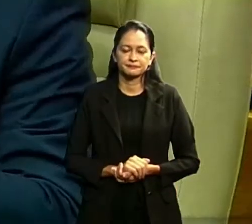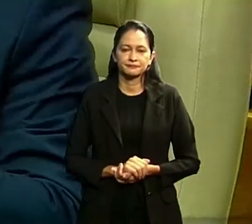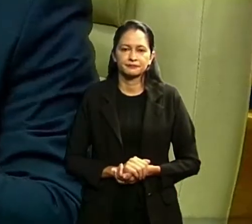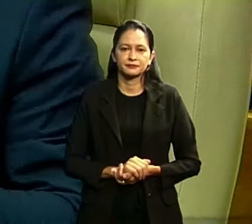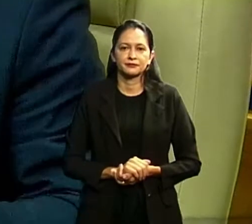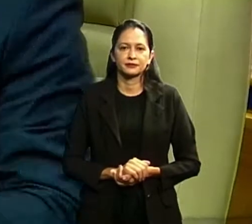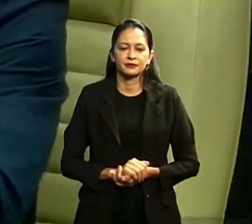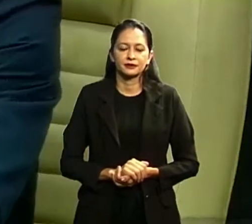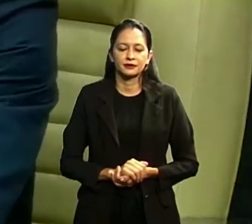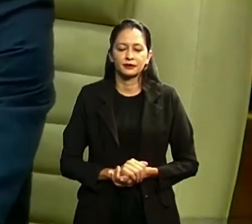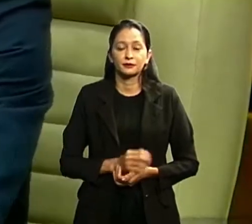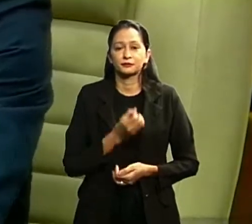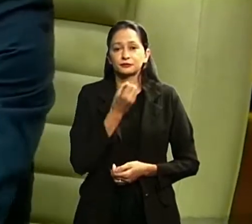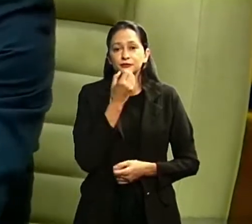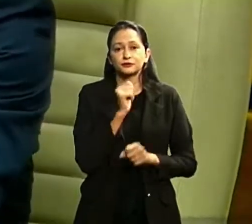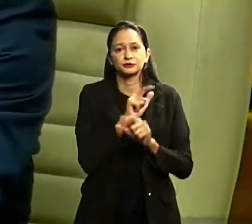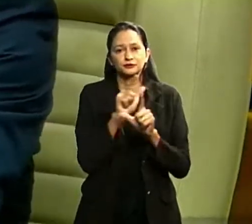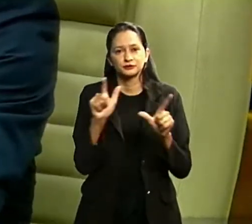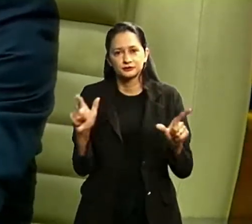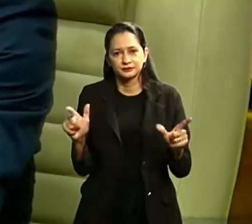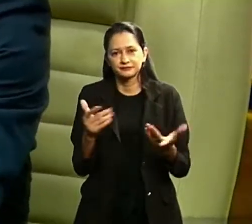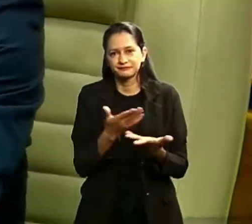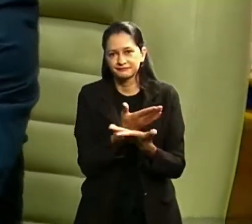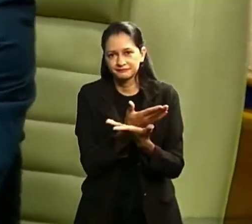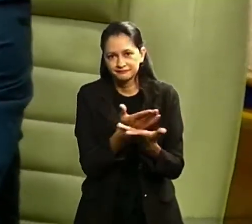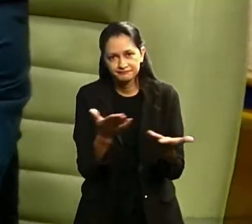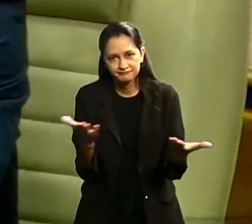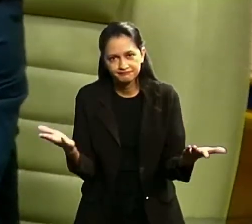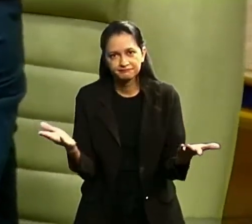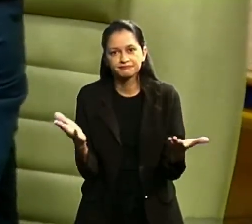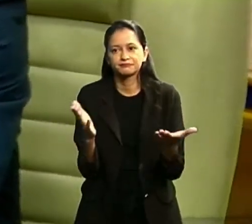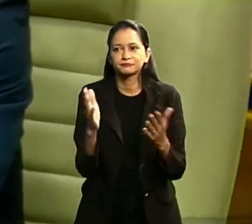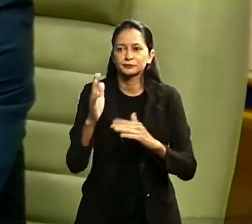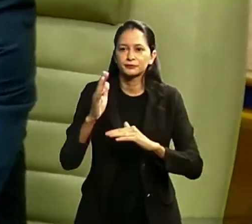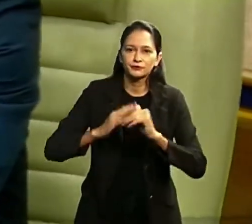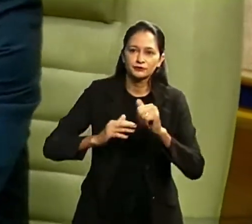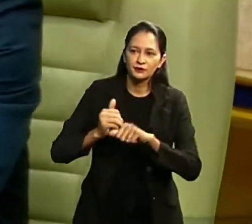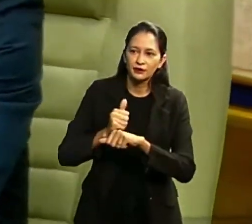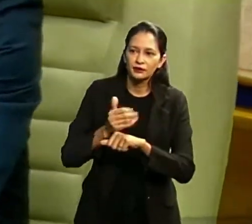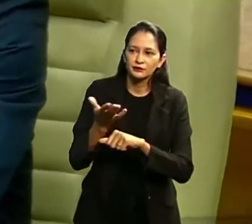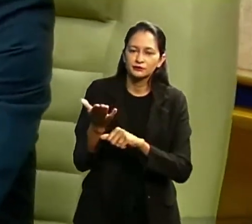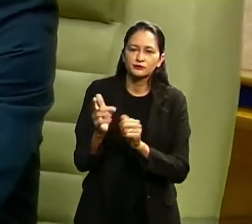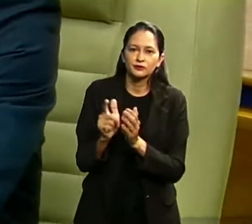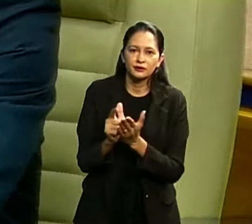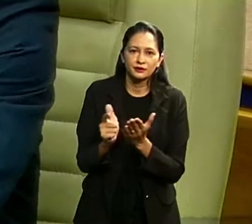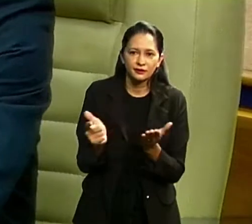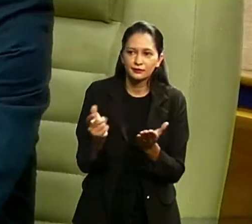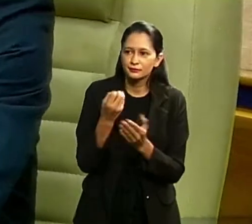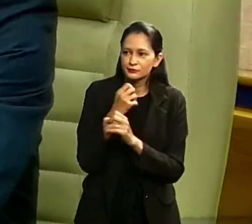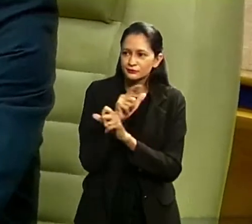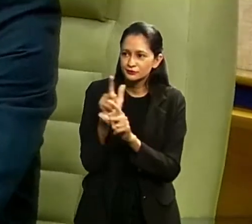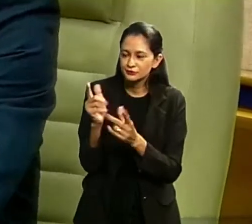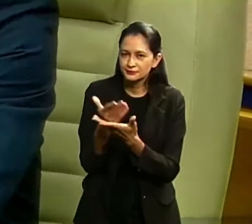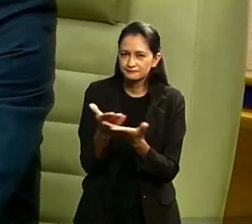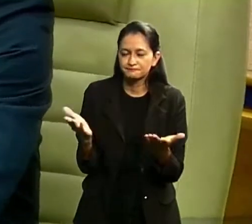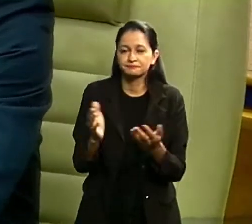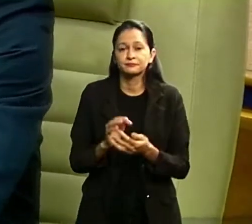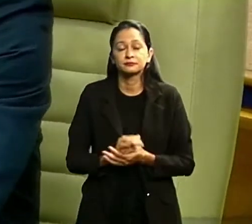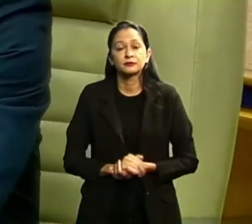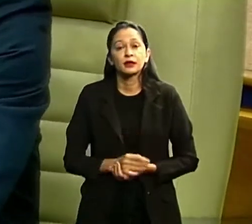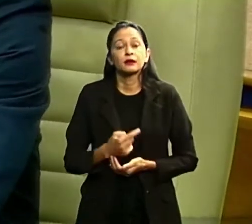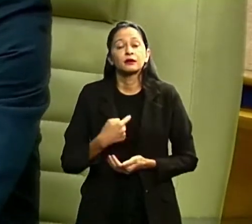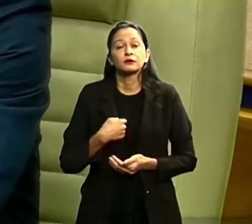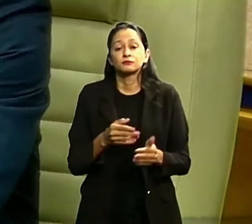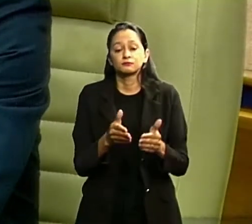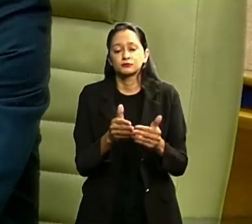Bom dia, presidente, aos vereadores, à imprensa. Presidente, estou fazendo um requerimento, solicitando,